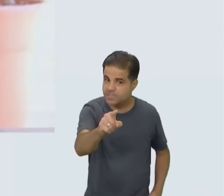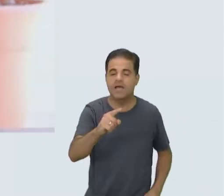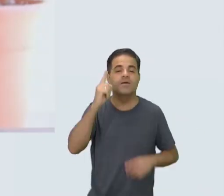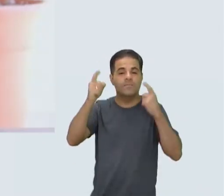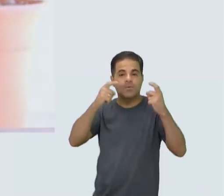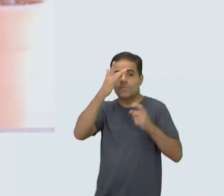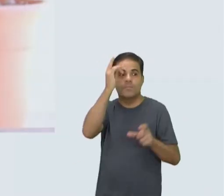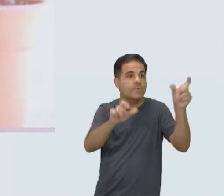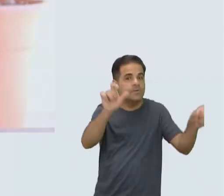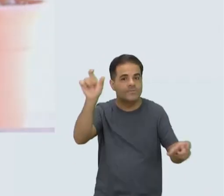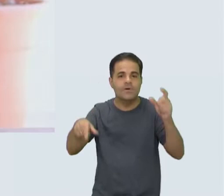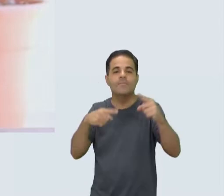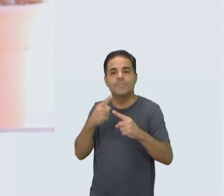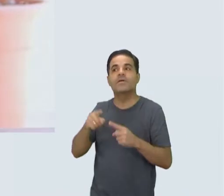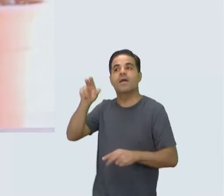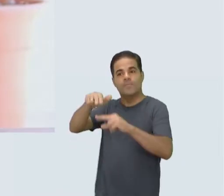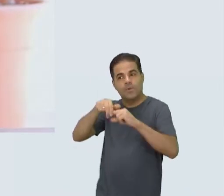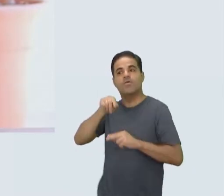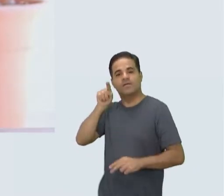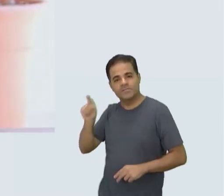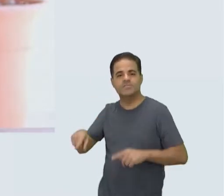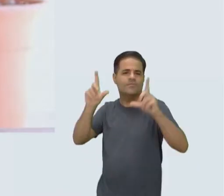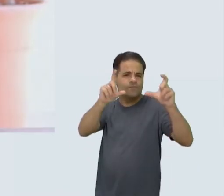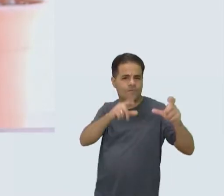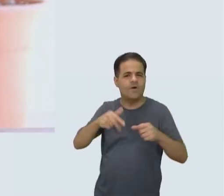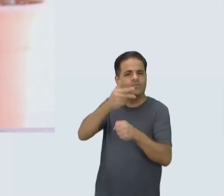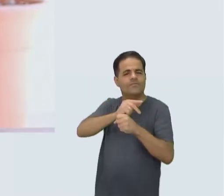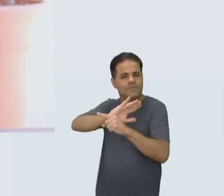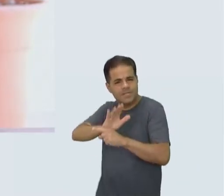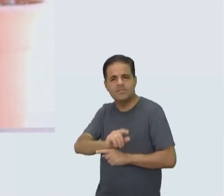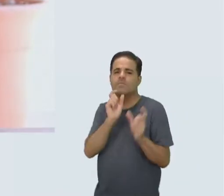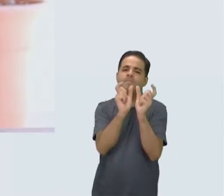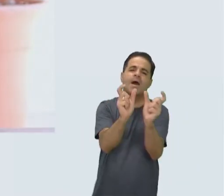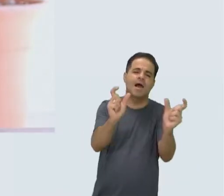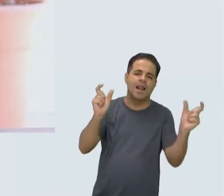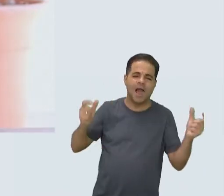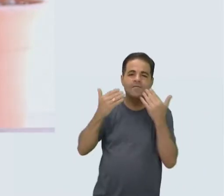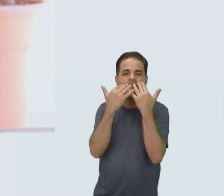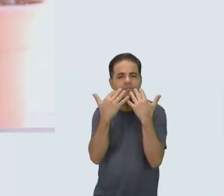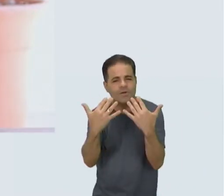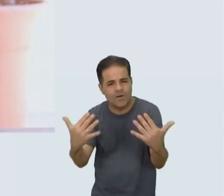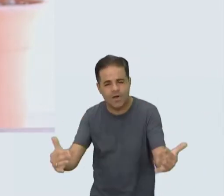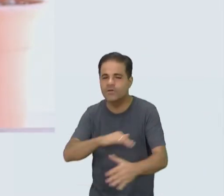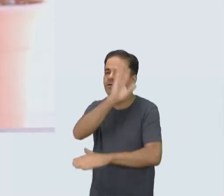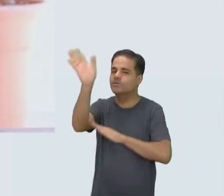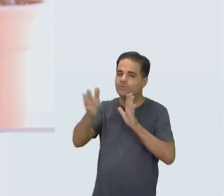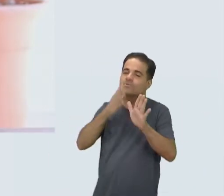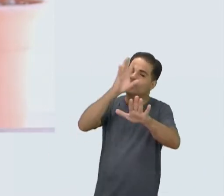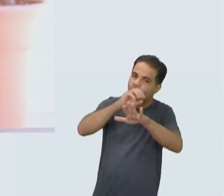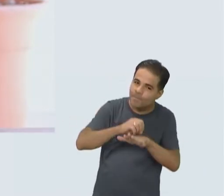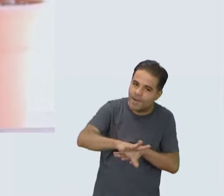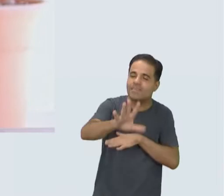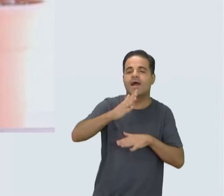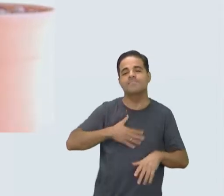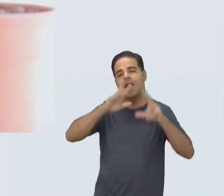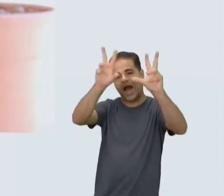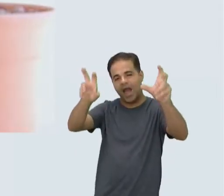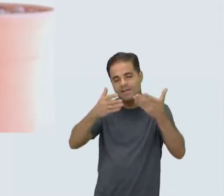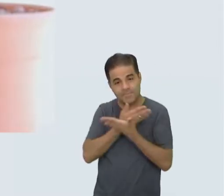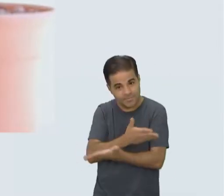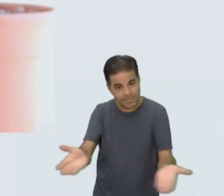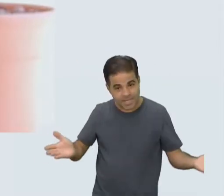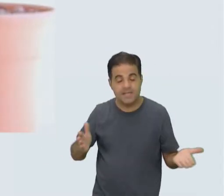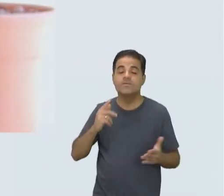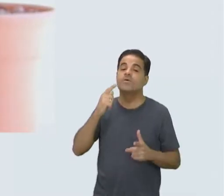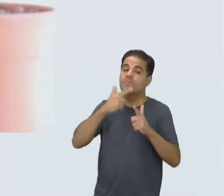com pessoas. Porque é através disso, das fotos, dos vídeos, das palavras, das cores, enfim, que eu vou passar a minha razão pra vocês. Fazendo